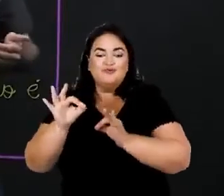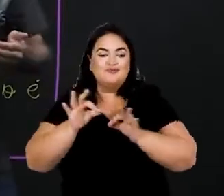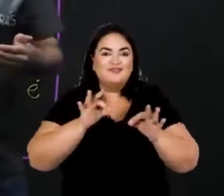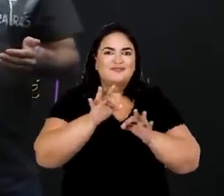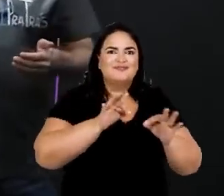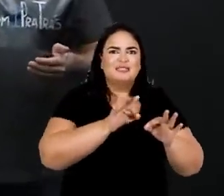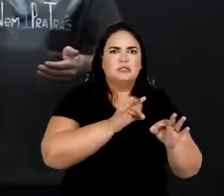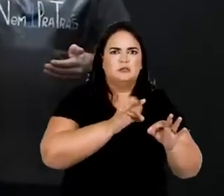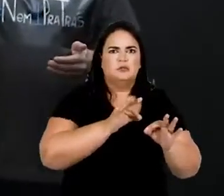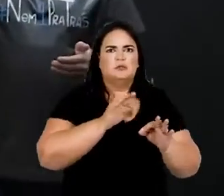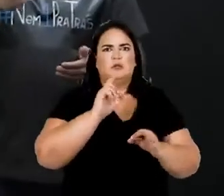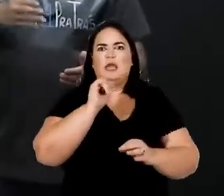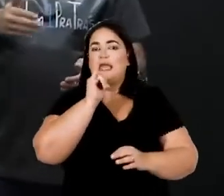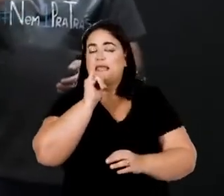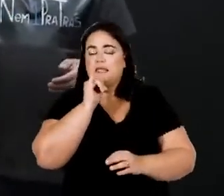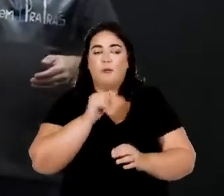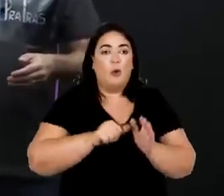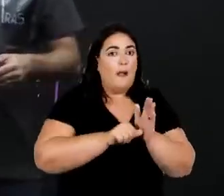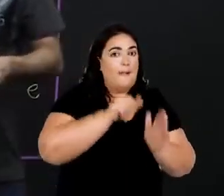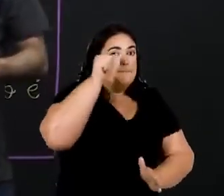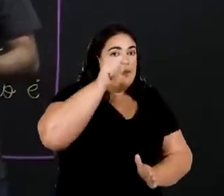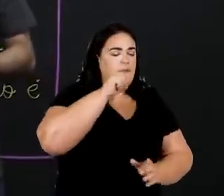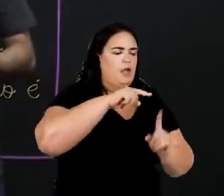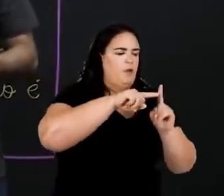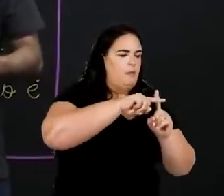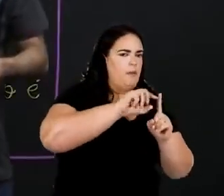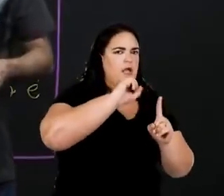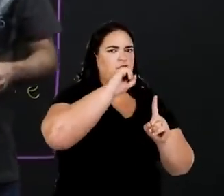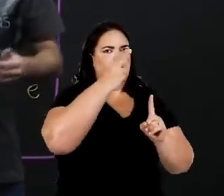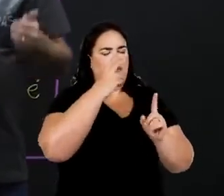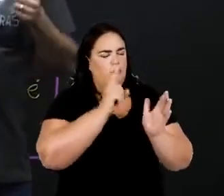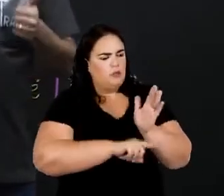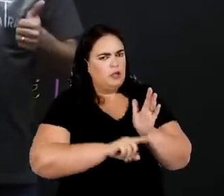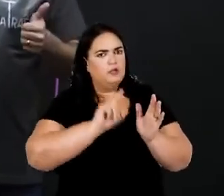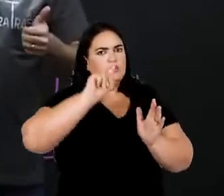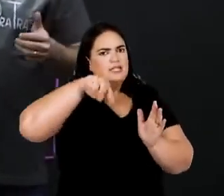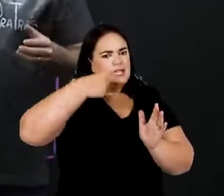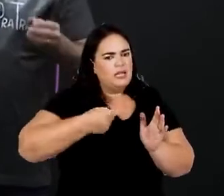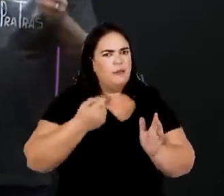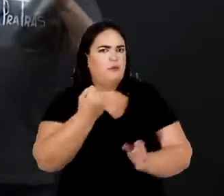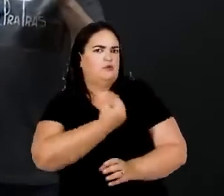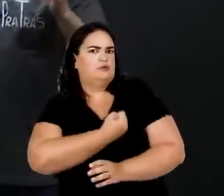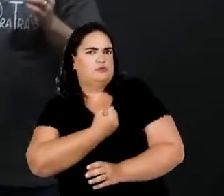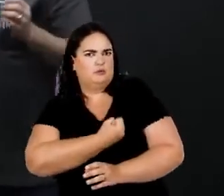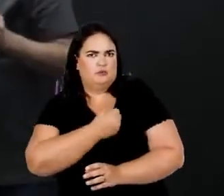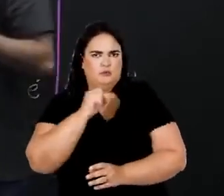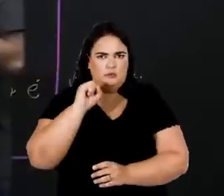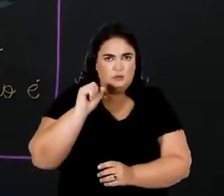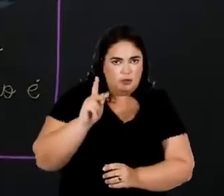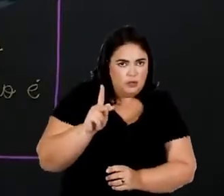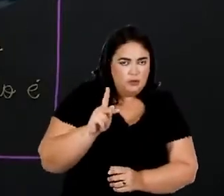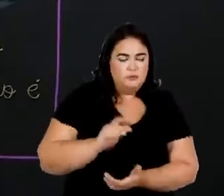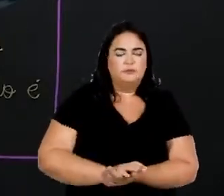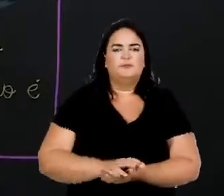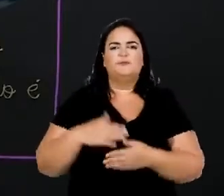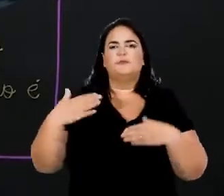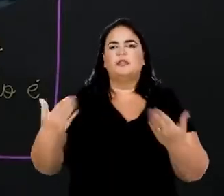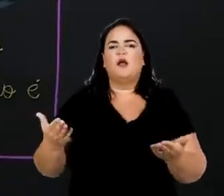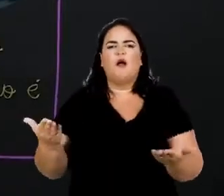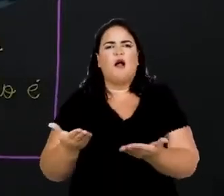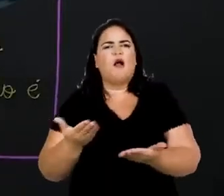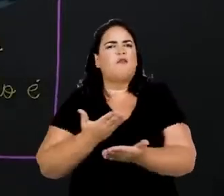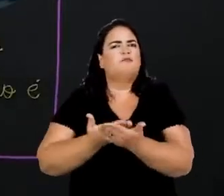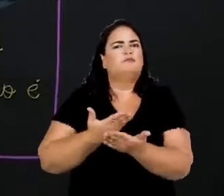ordem de posição é sinal algarismos sinal algarismos legal pessoal então nesta nossa aula